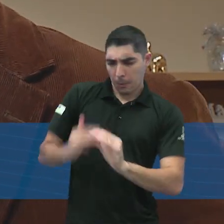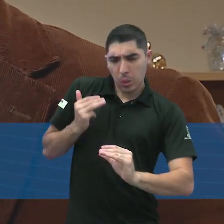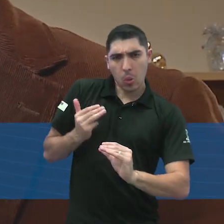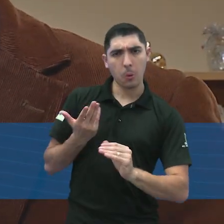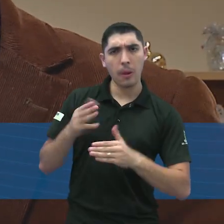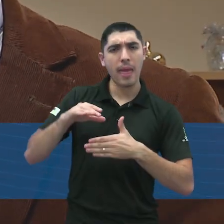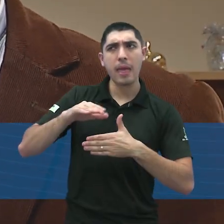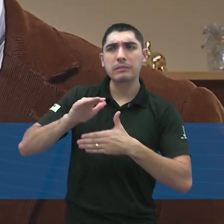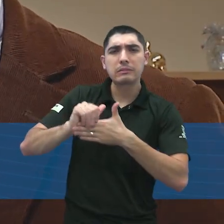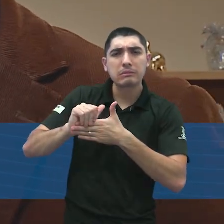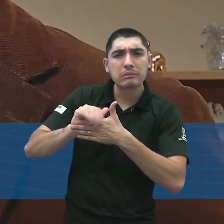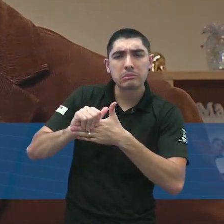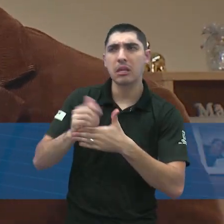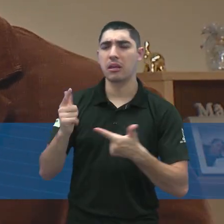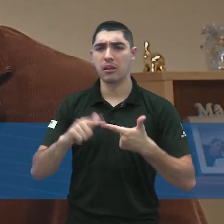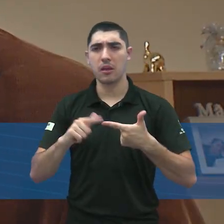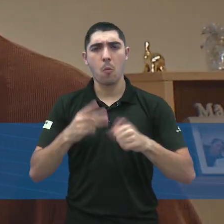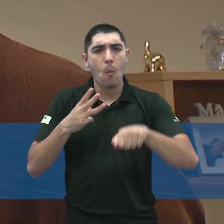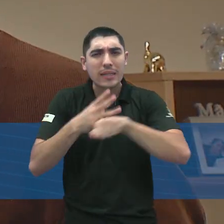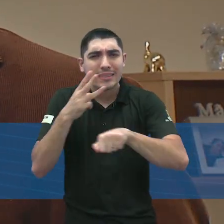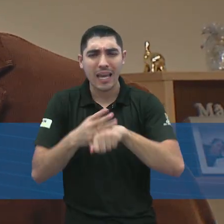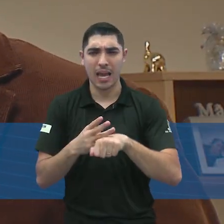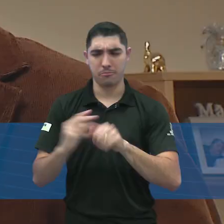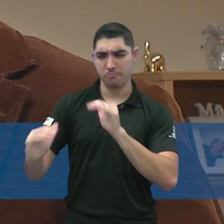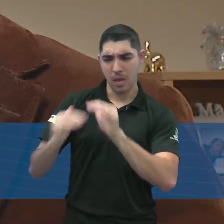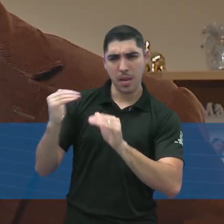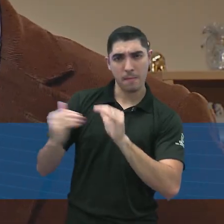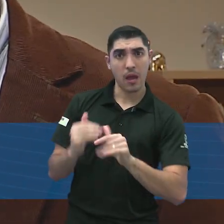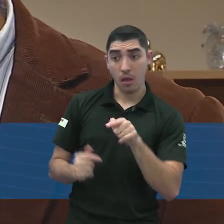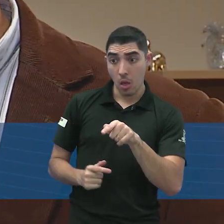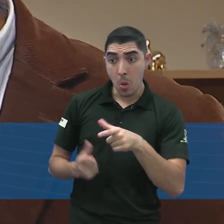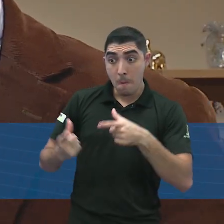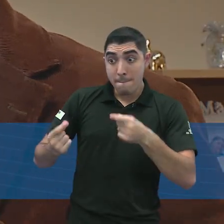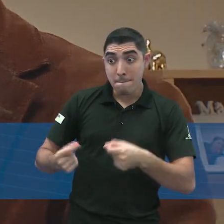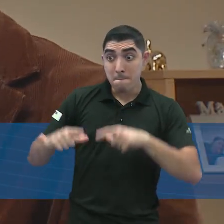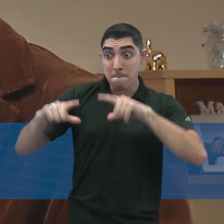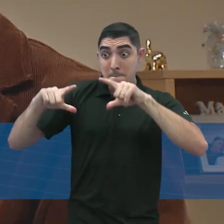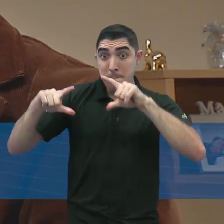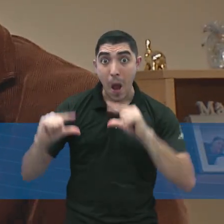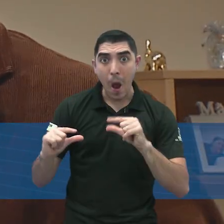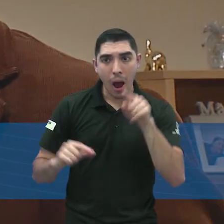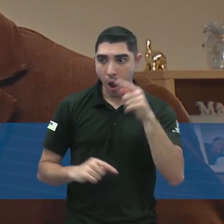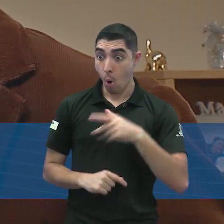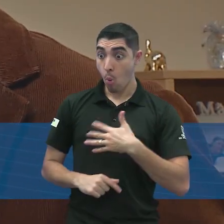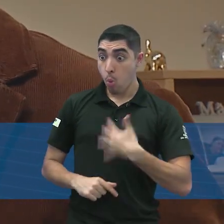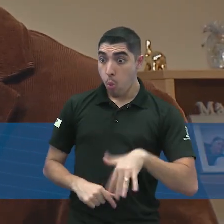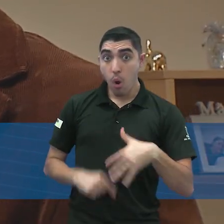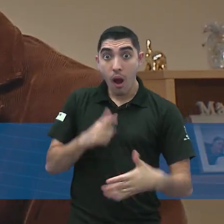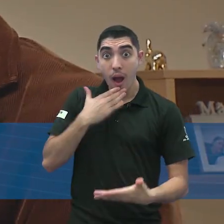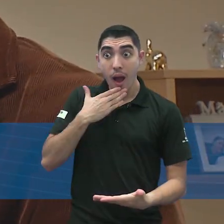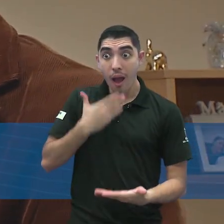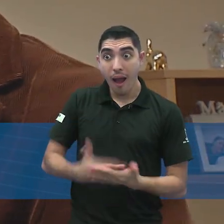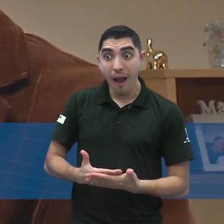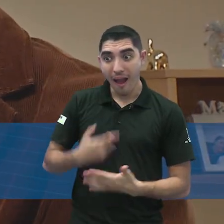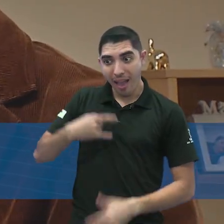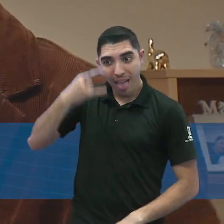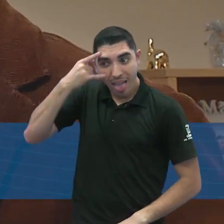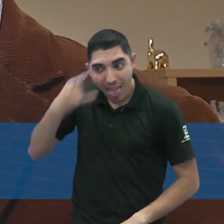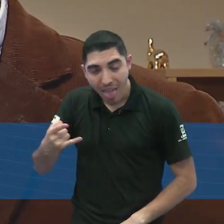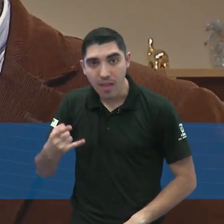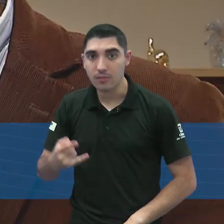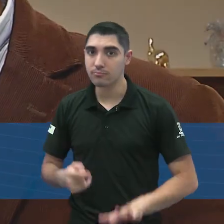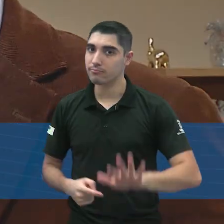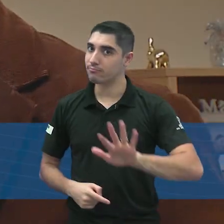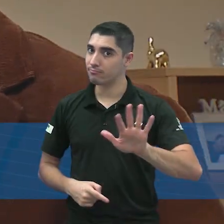recebeu um e-mail, recebeu uma mensagem de WhatsApp com uma grande oferta, o que parece ser uma grande oferta. Às vezes é um